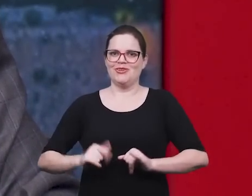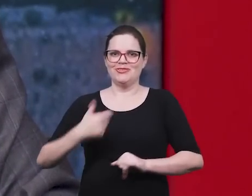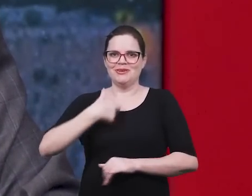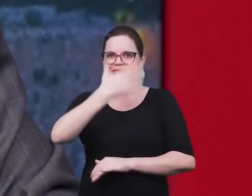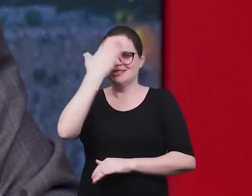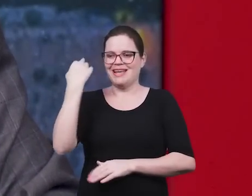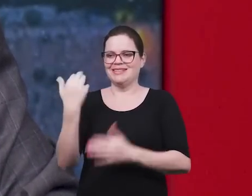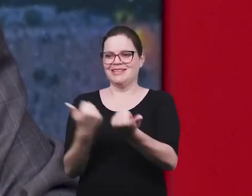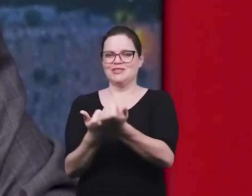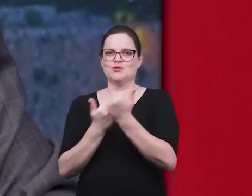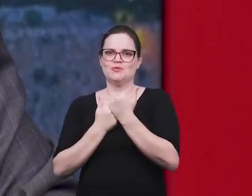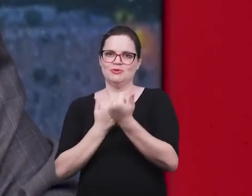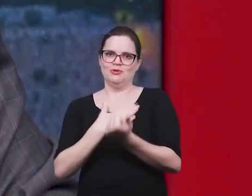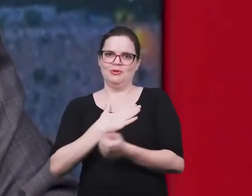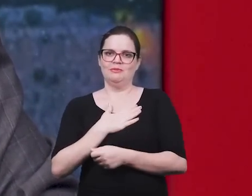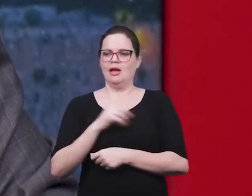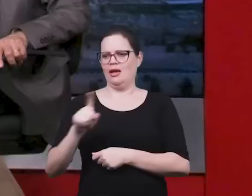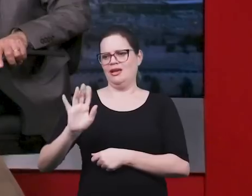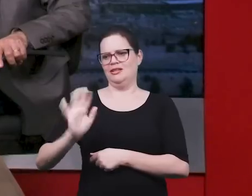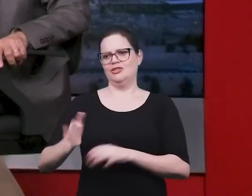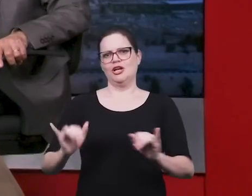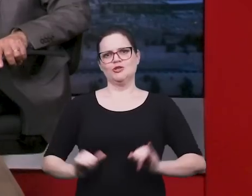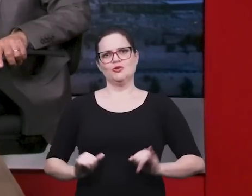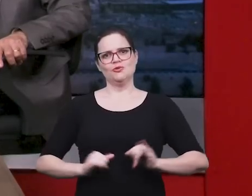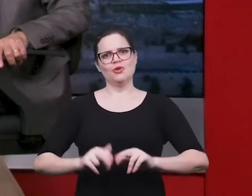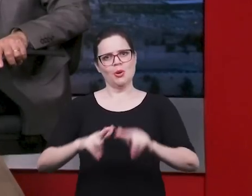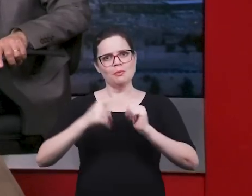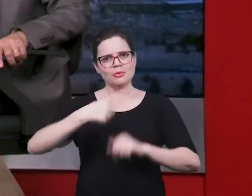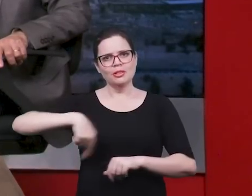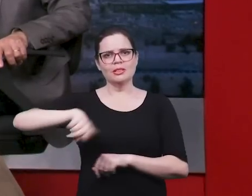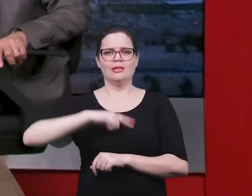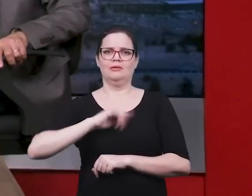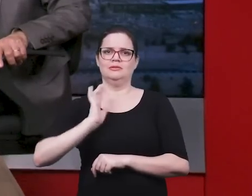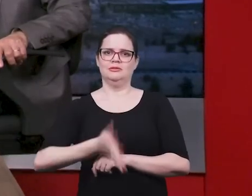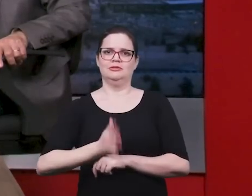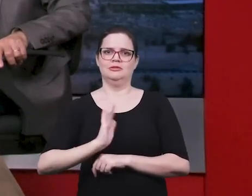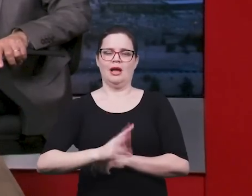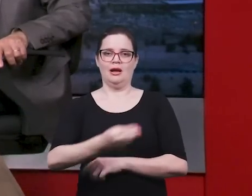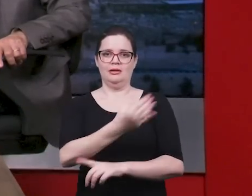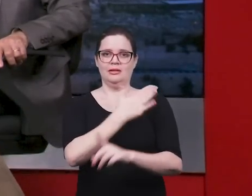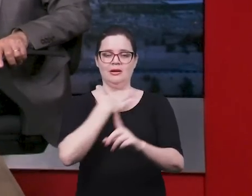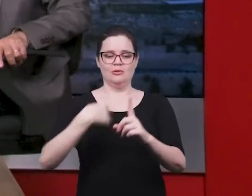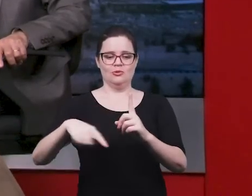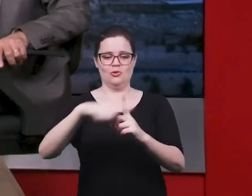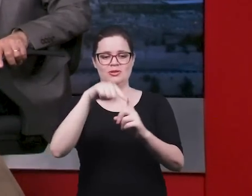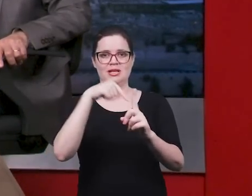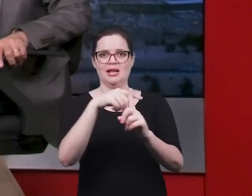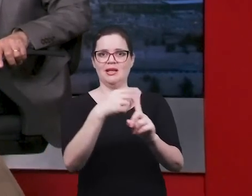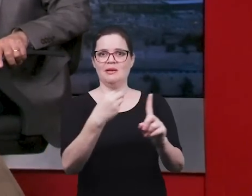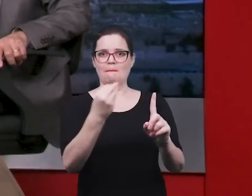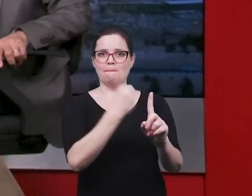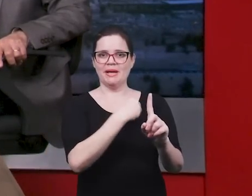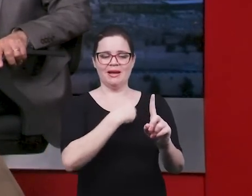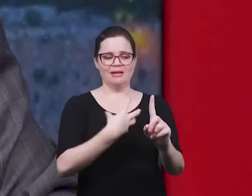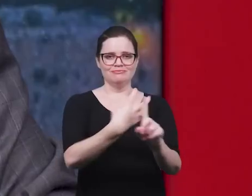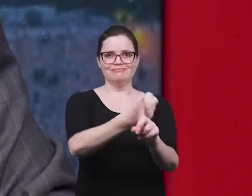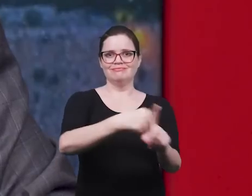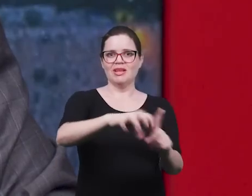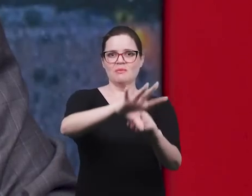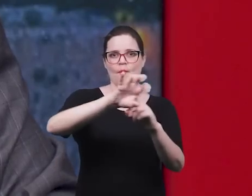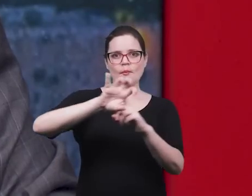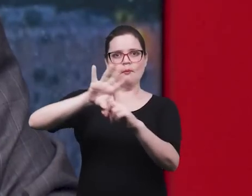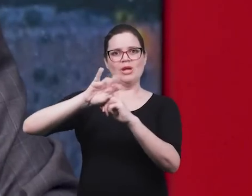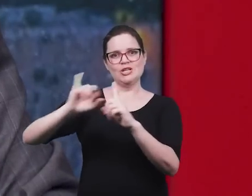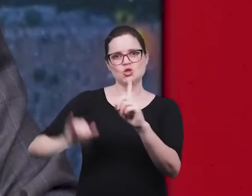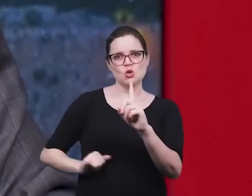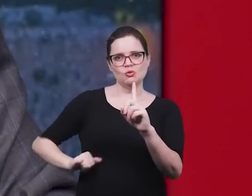sofrimento, porque Jesus é o nosso descanso. Ele sofreu por nós. Ele sofreu por nós, levou tudo. Ele morreu tudo por nós. sobre a sua vida, os nossos pecados, nossas